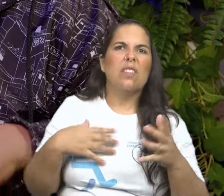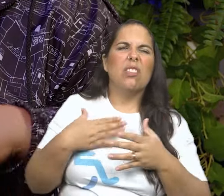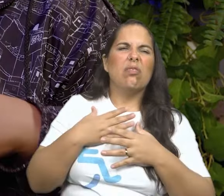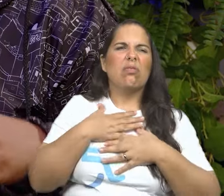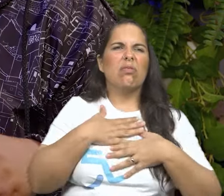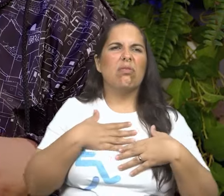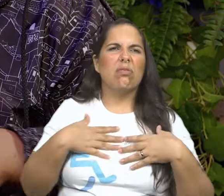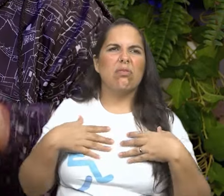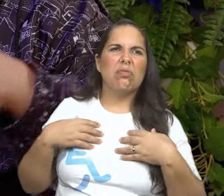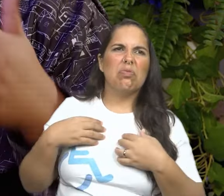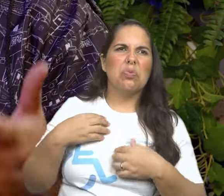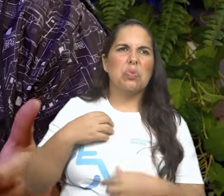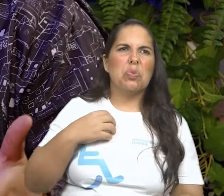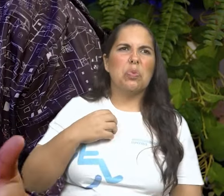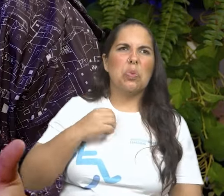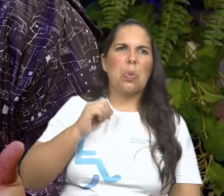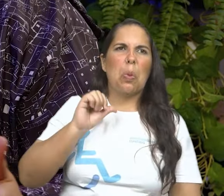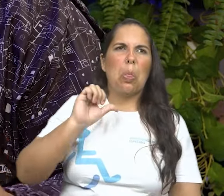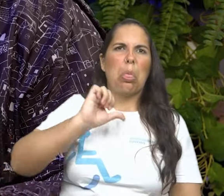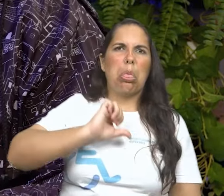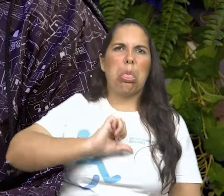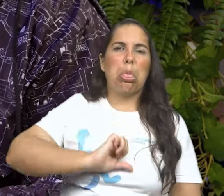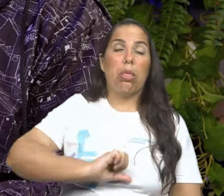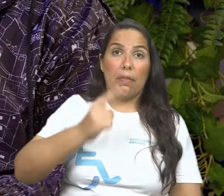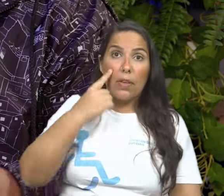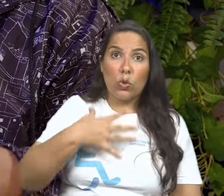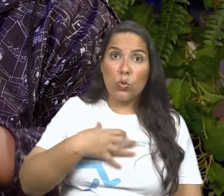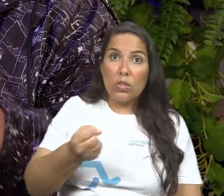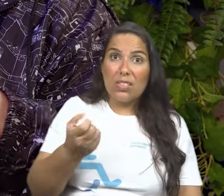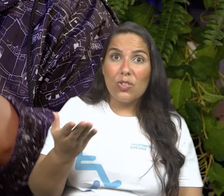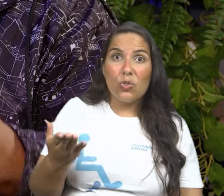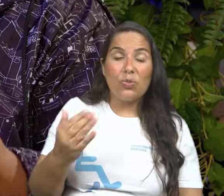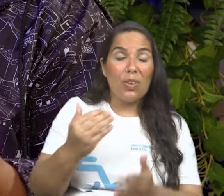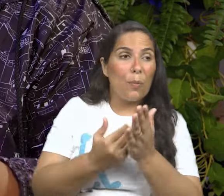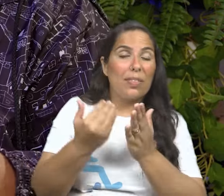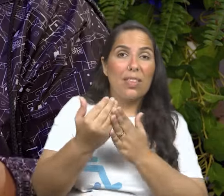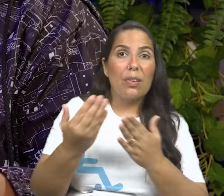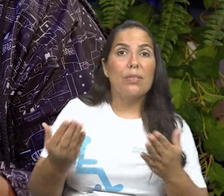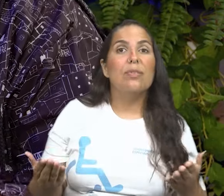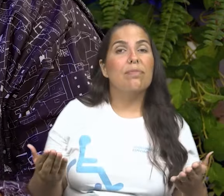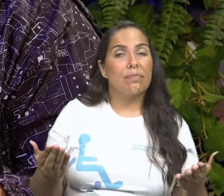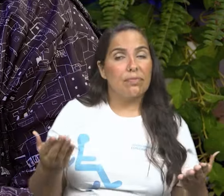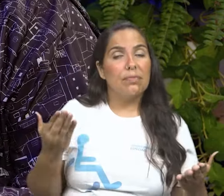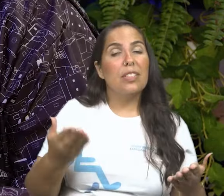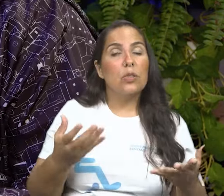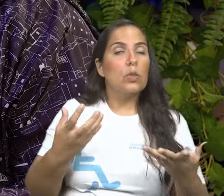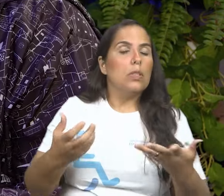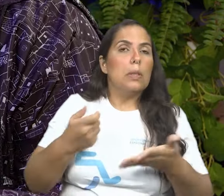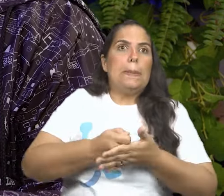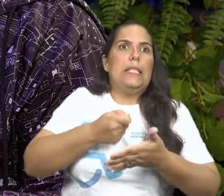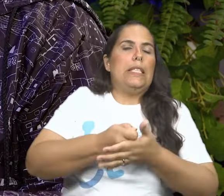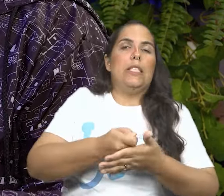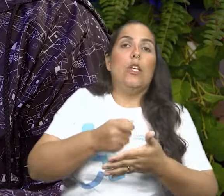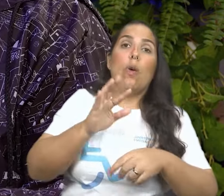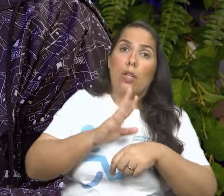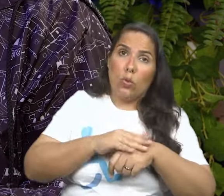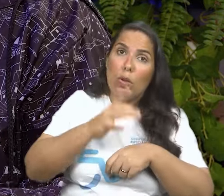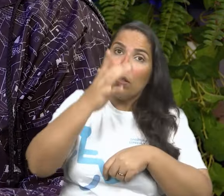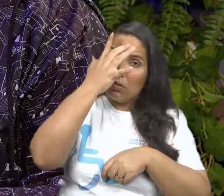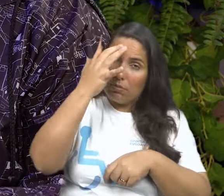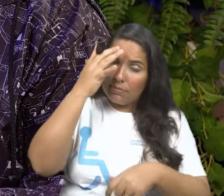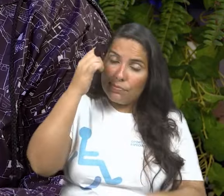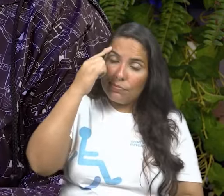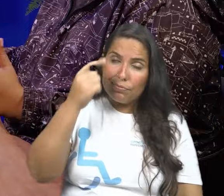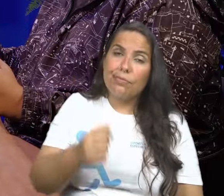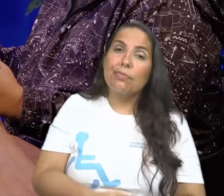você vê o índice de de de suicídios aumentando e e é isso é tudo uma pressão isso é tudo doença da cabeça eu